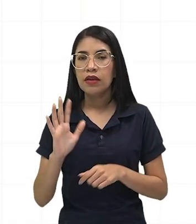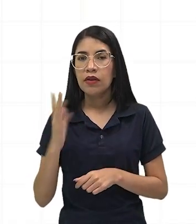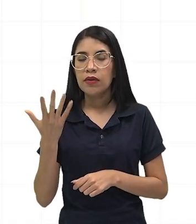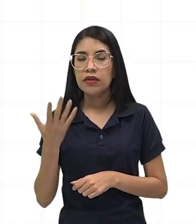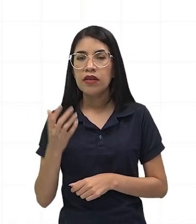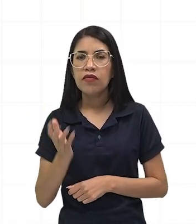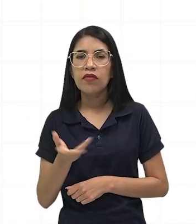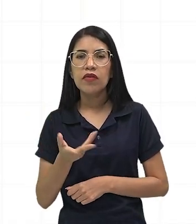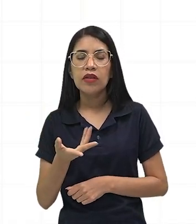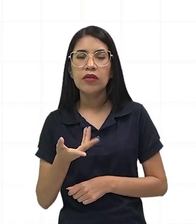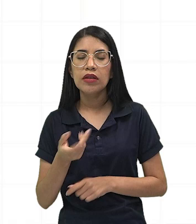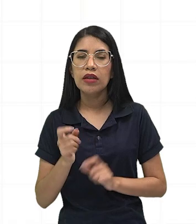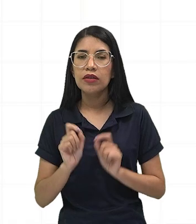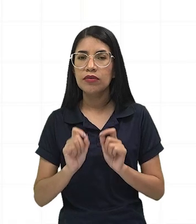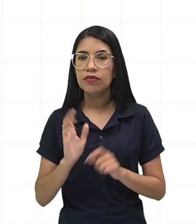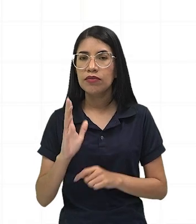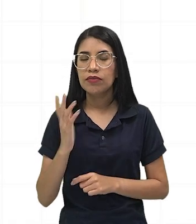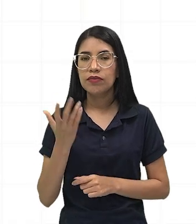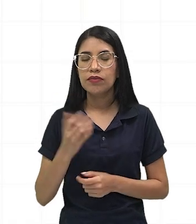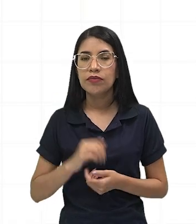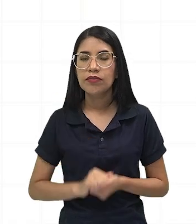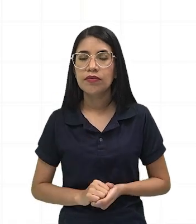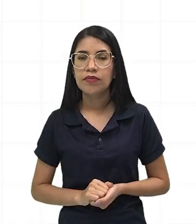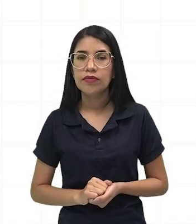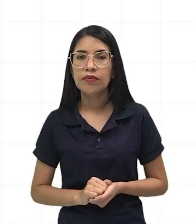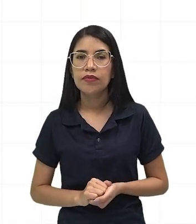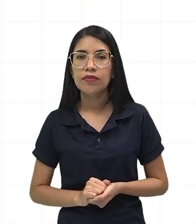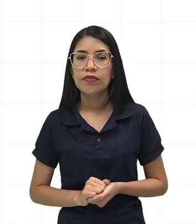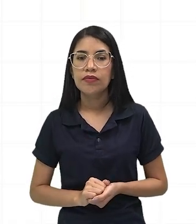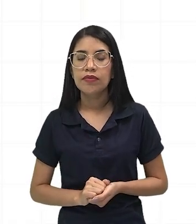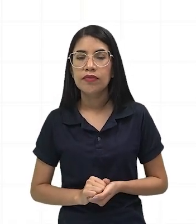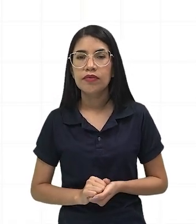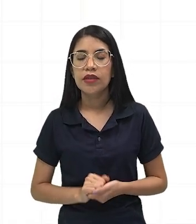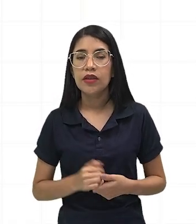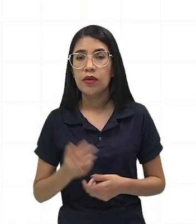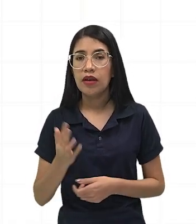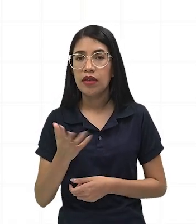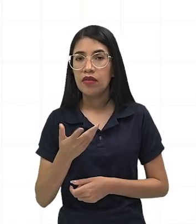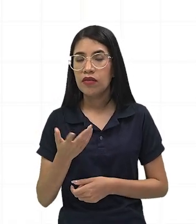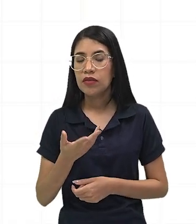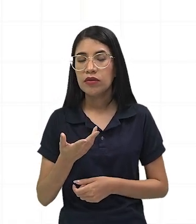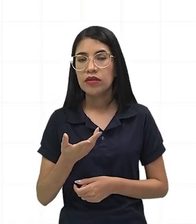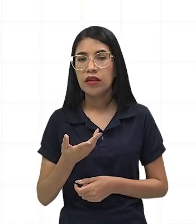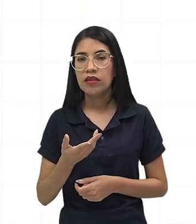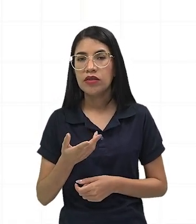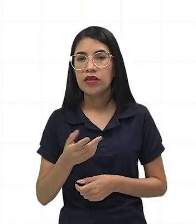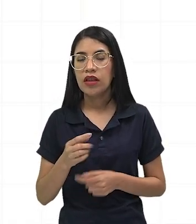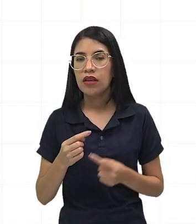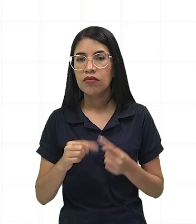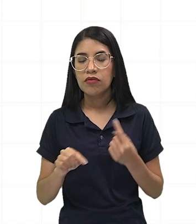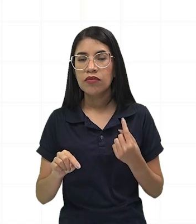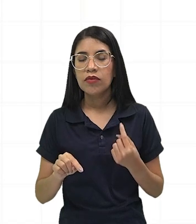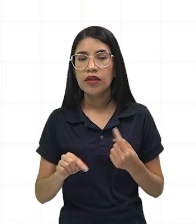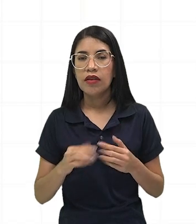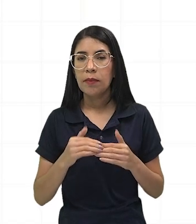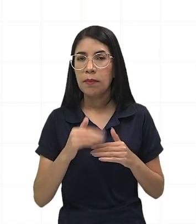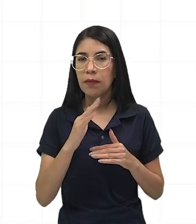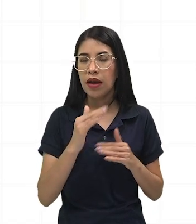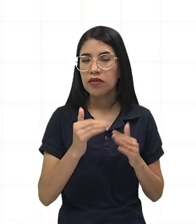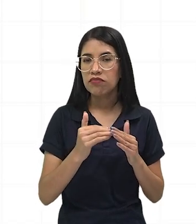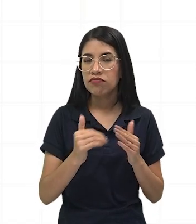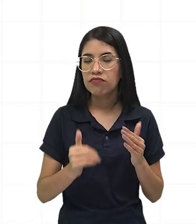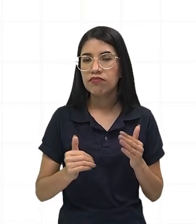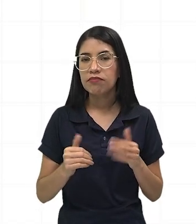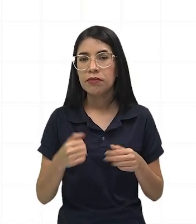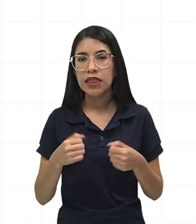minha velocidade, meu povo? Essa velocidade aí, com certeza, já não... Vai ser maior ou vai ser menor?